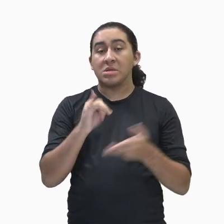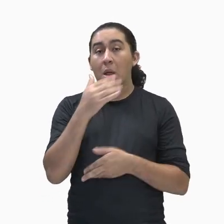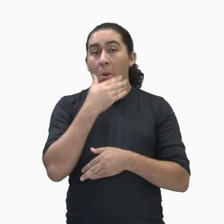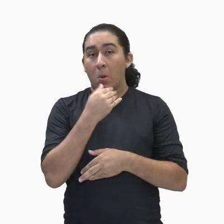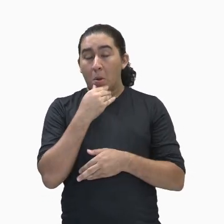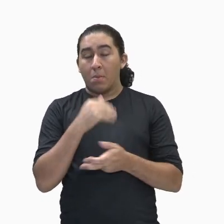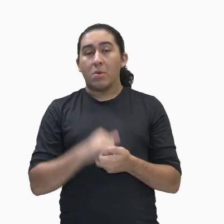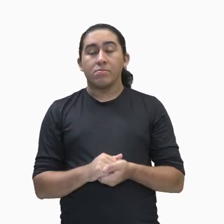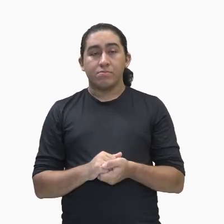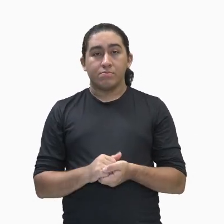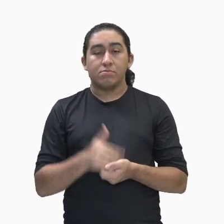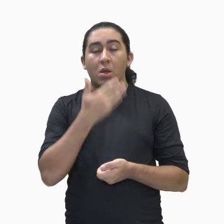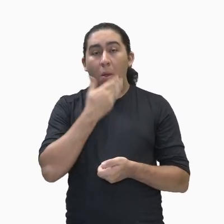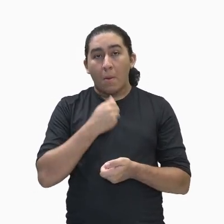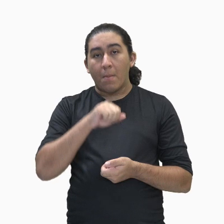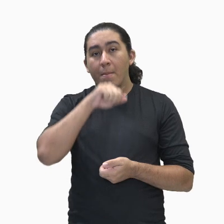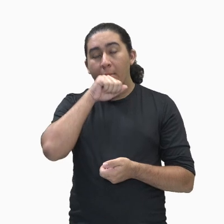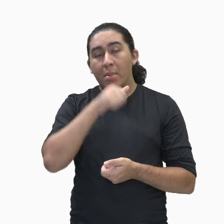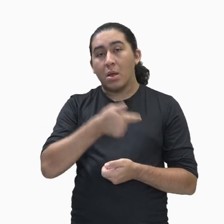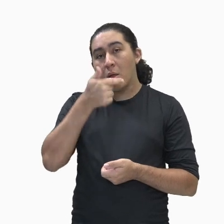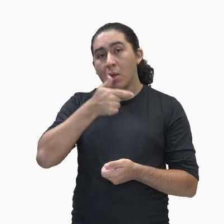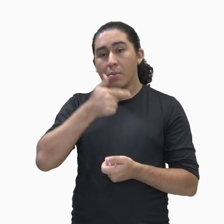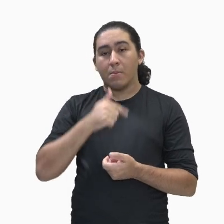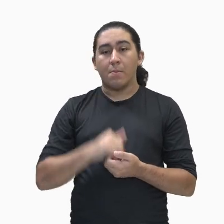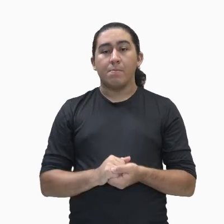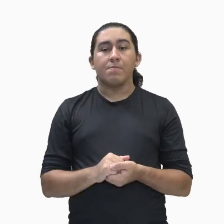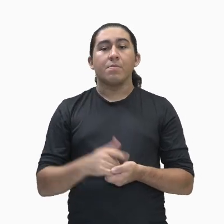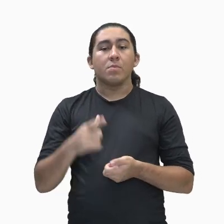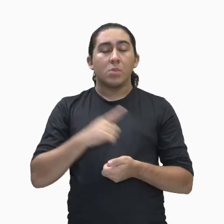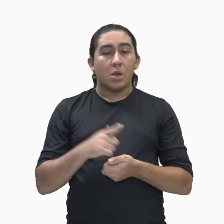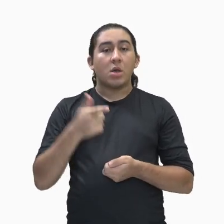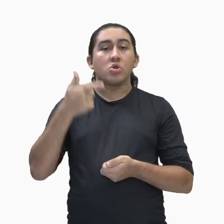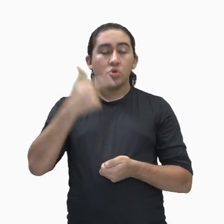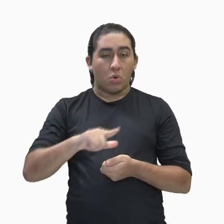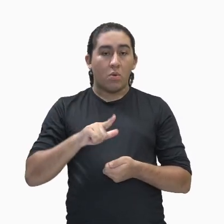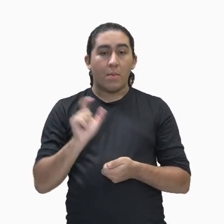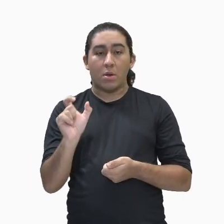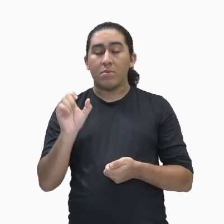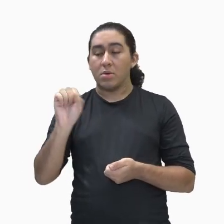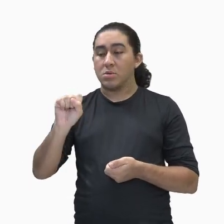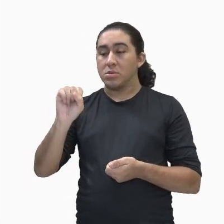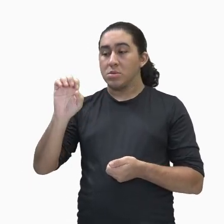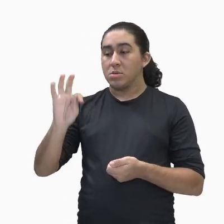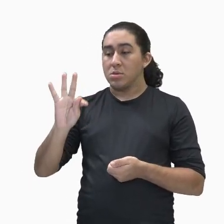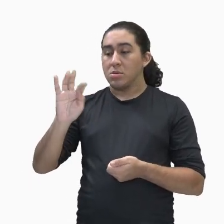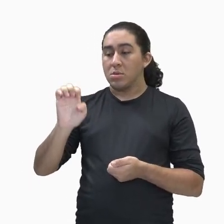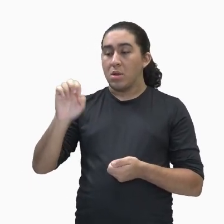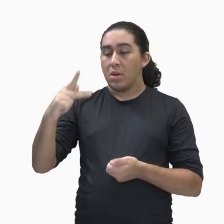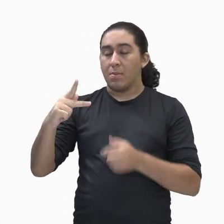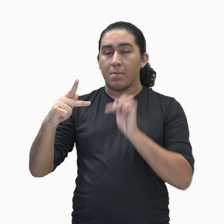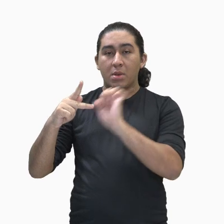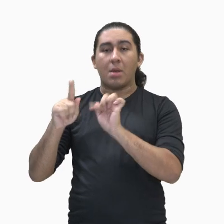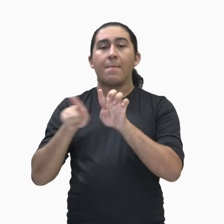então. Então, olha só, a primeira palavra que a gente viu também, não é? Foi a madrasta, que é